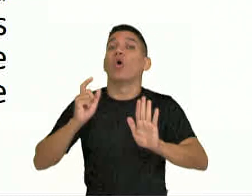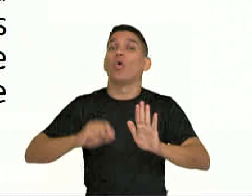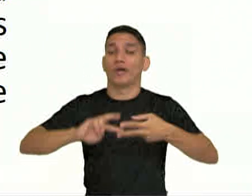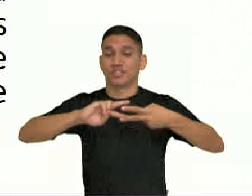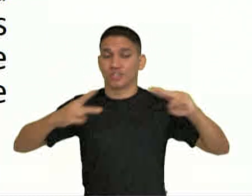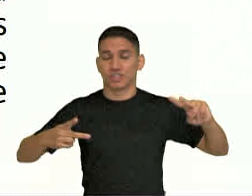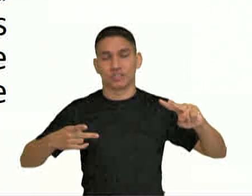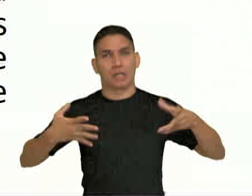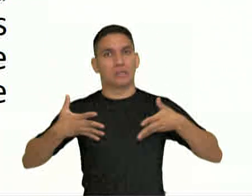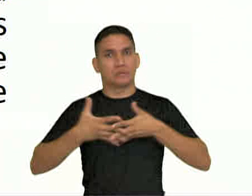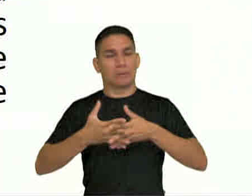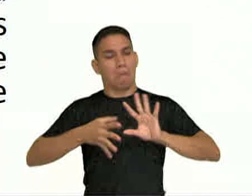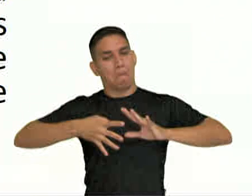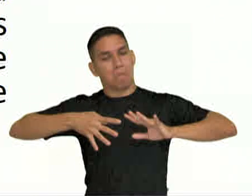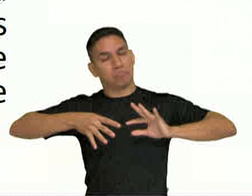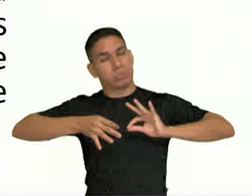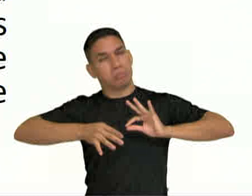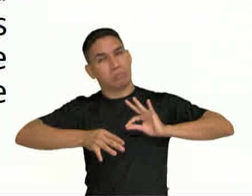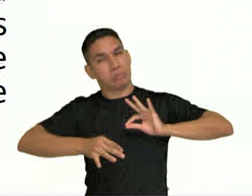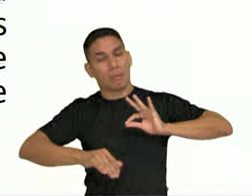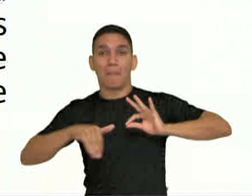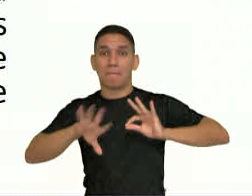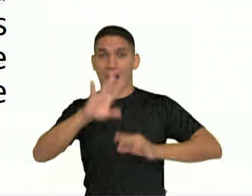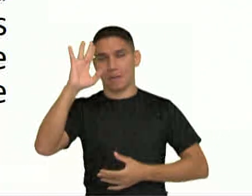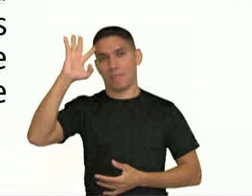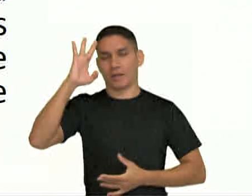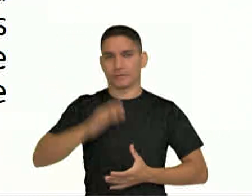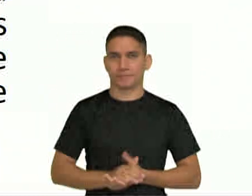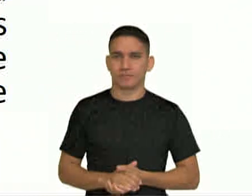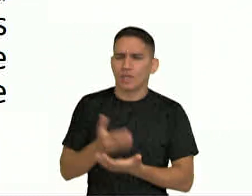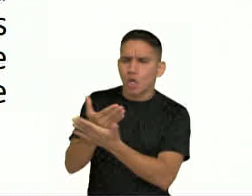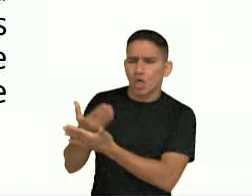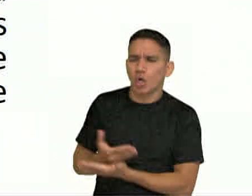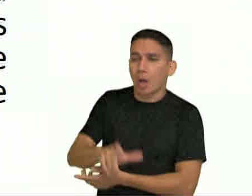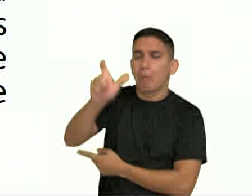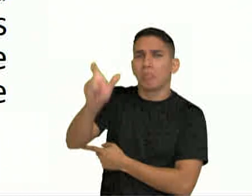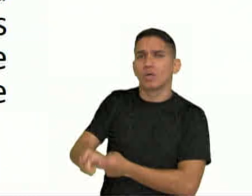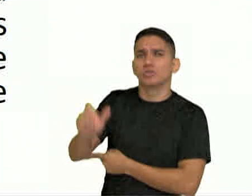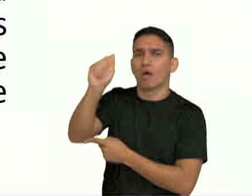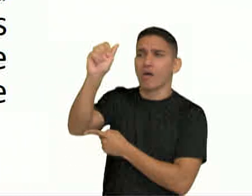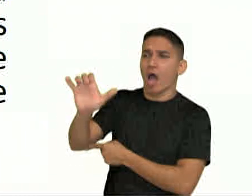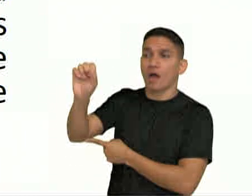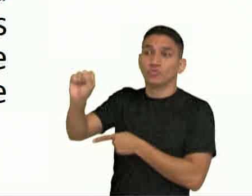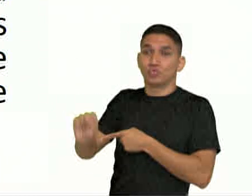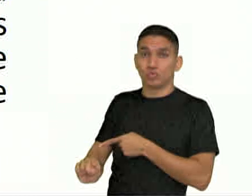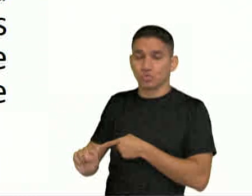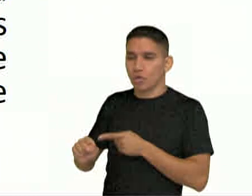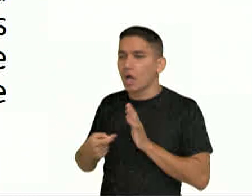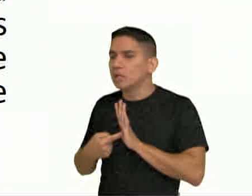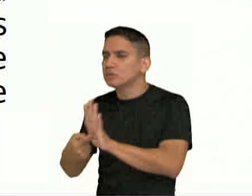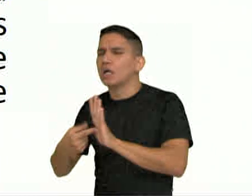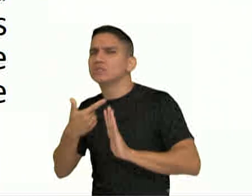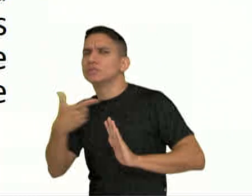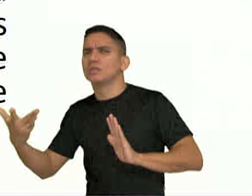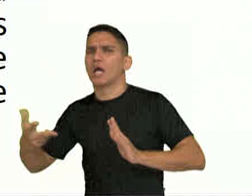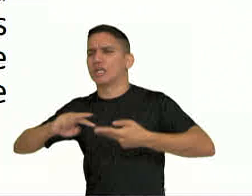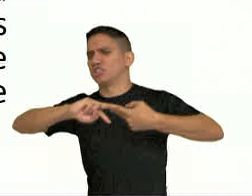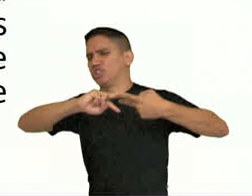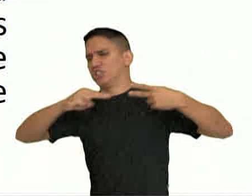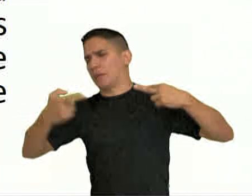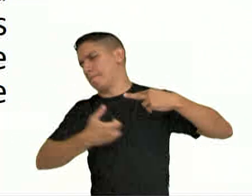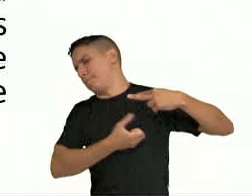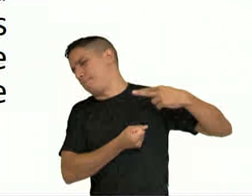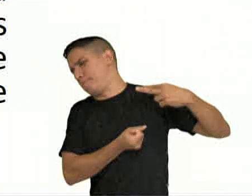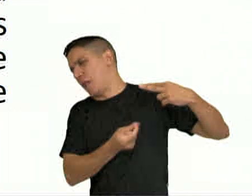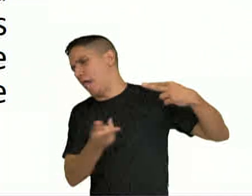pensava. Um estudo feito com a população da África do Sul mostrou que a quantidade de genes e suas variantes envolvidas no processo